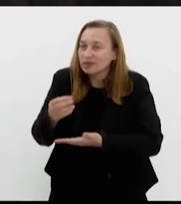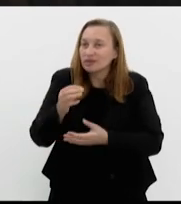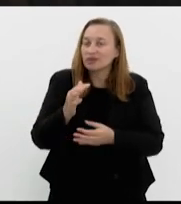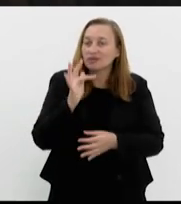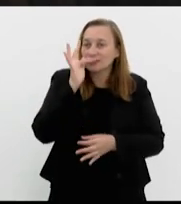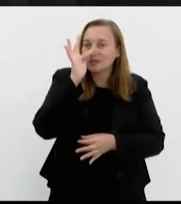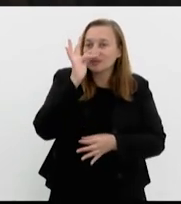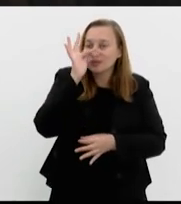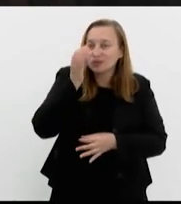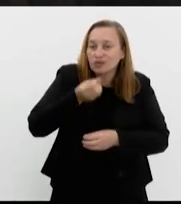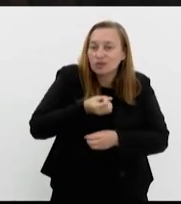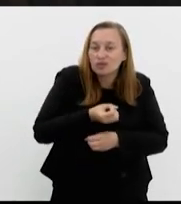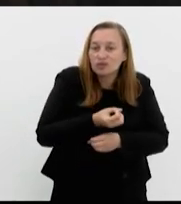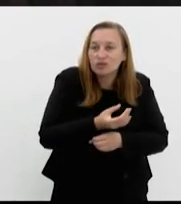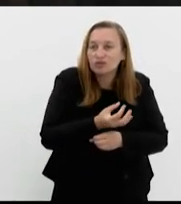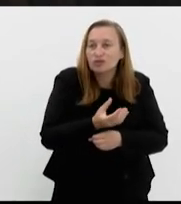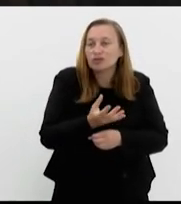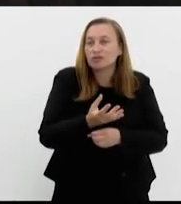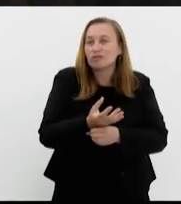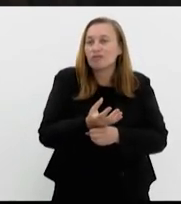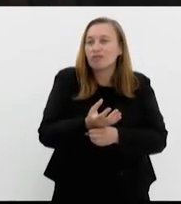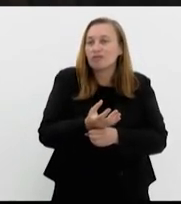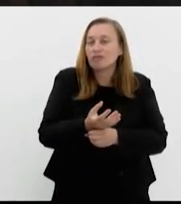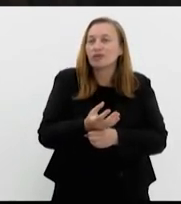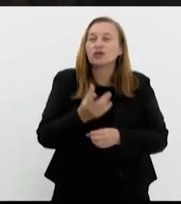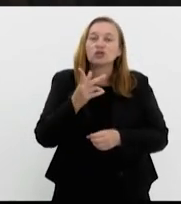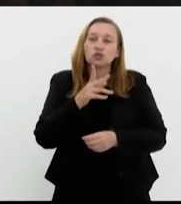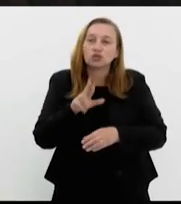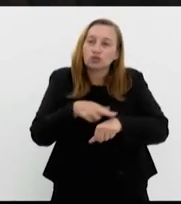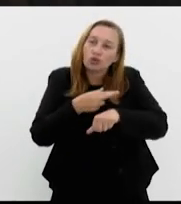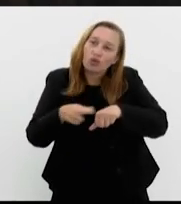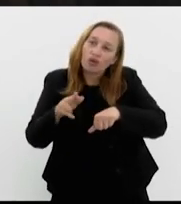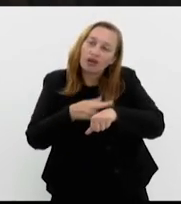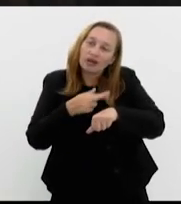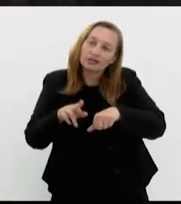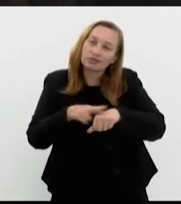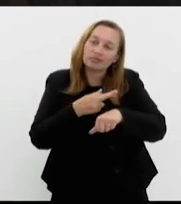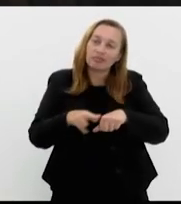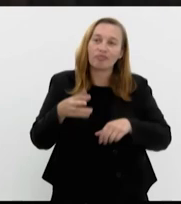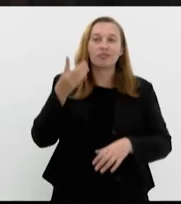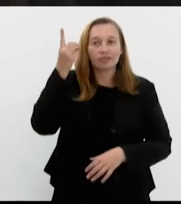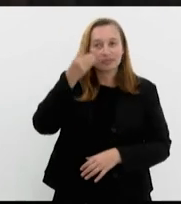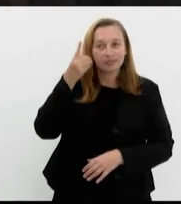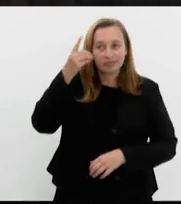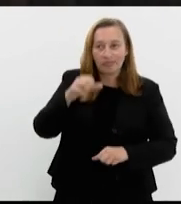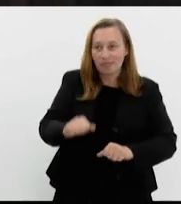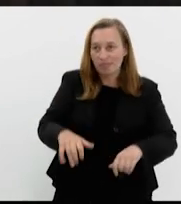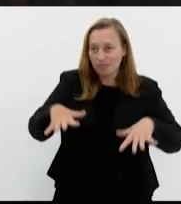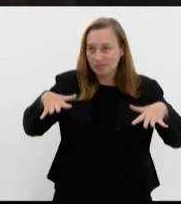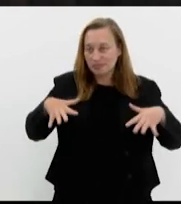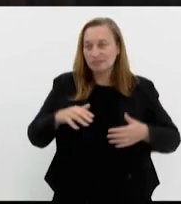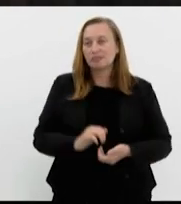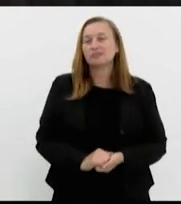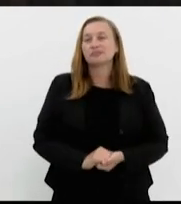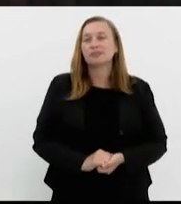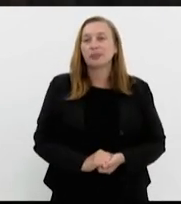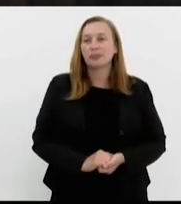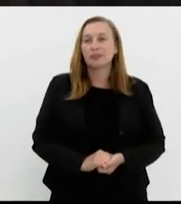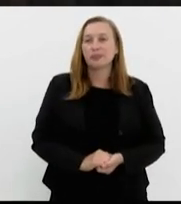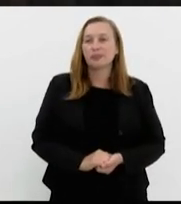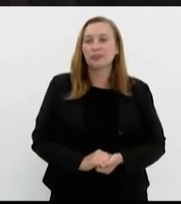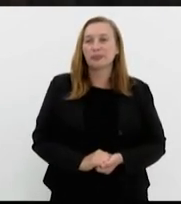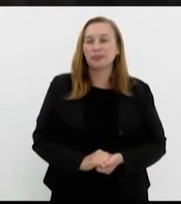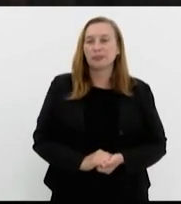rosas vermelhas para as deputadas que estão aqui em plenário. E o